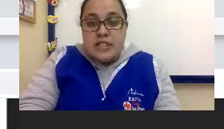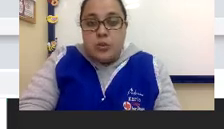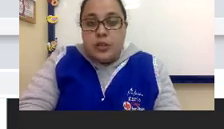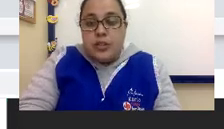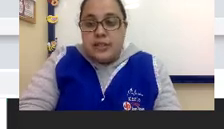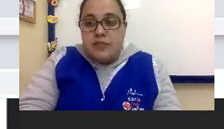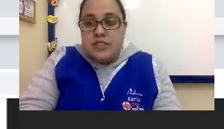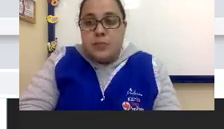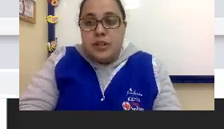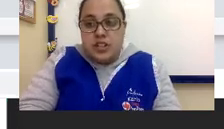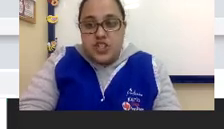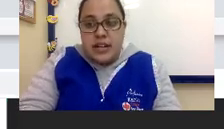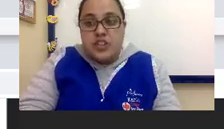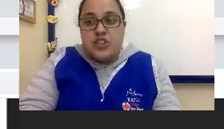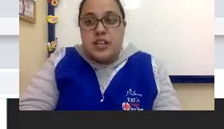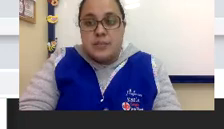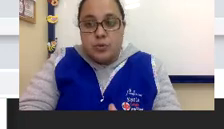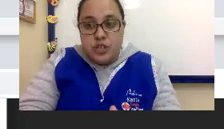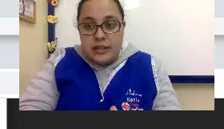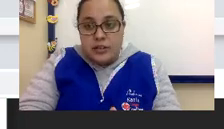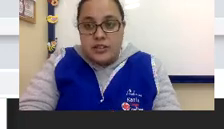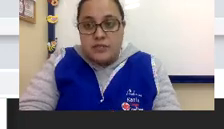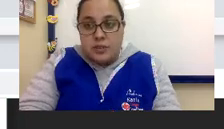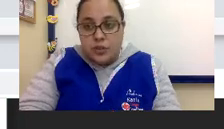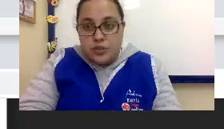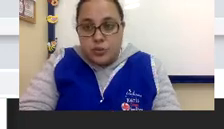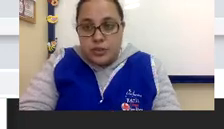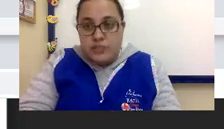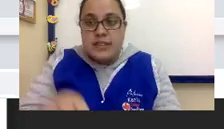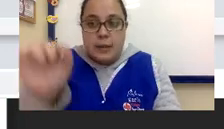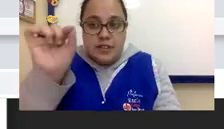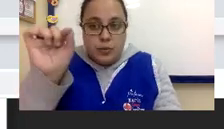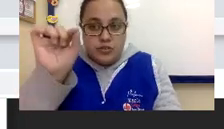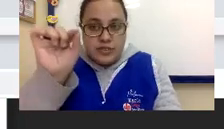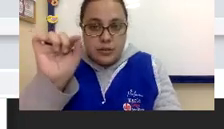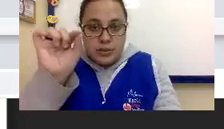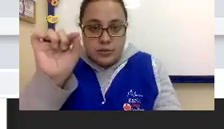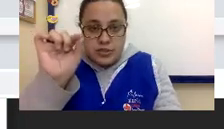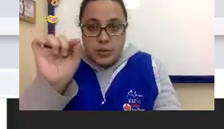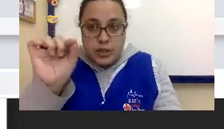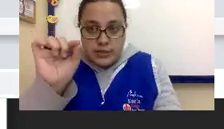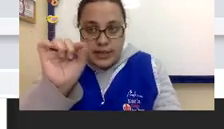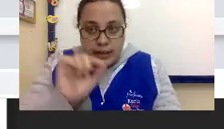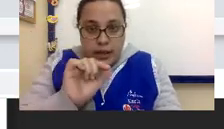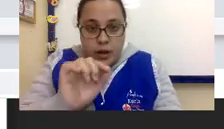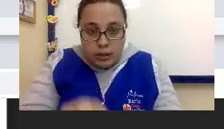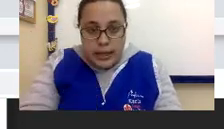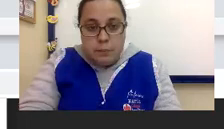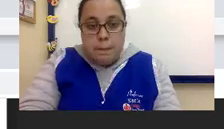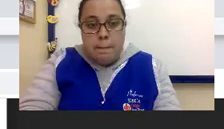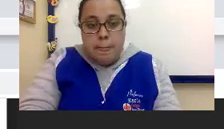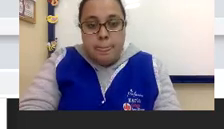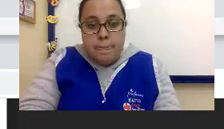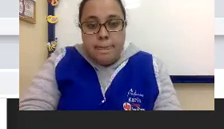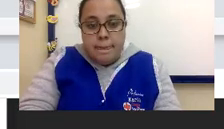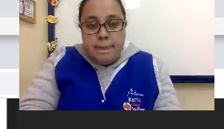Pessoal, esse 1 e 2 aí, vocês podem deixar que a gente responde lá no nosso encontrinho de Skype. Vocês podem fazer duas bolinhas aí,